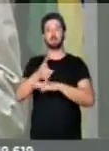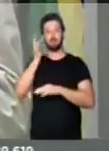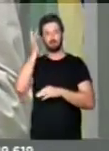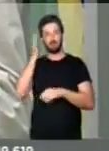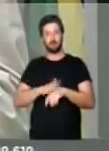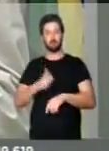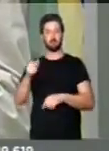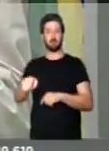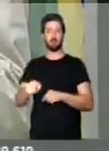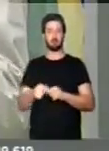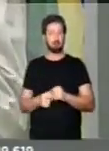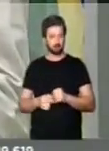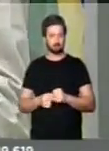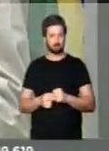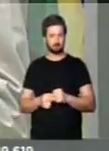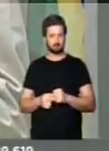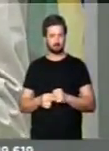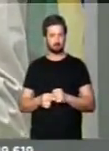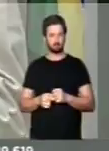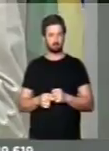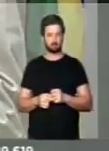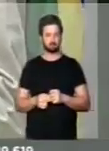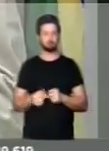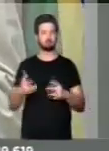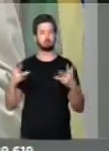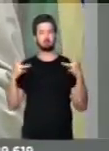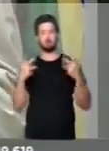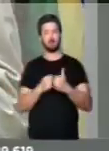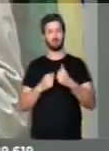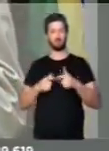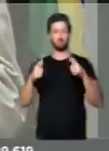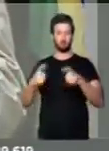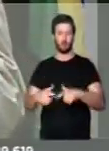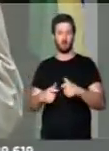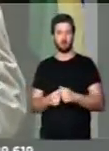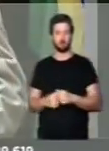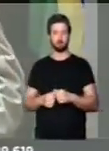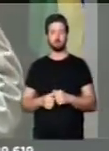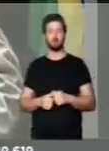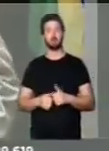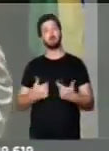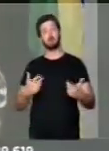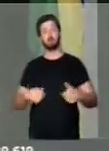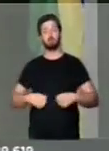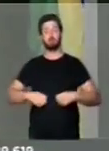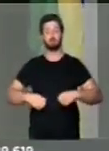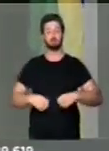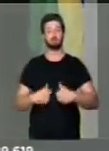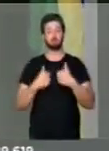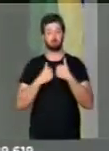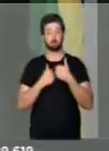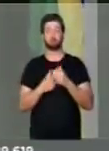fácil a este parque fantástico. De forma que eu